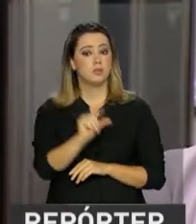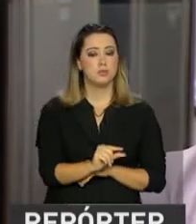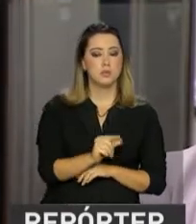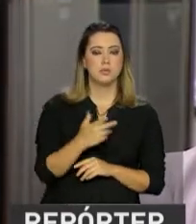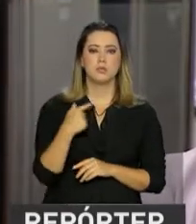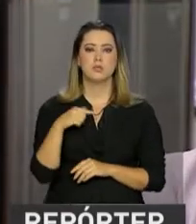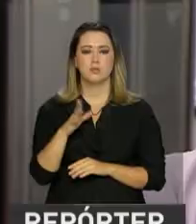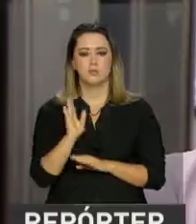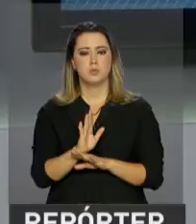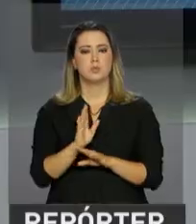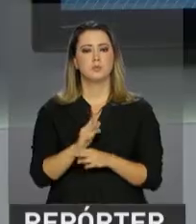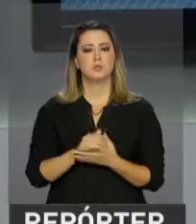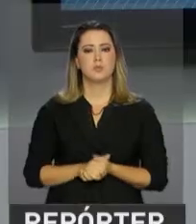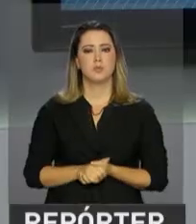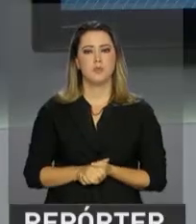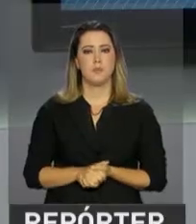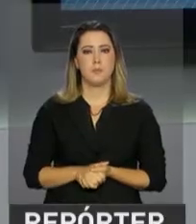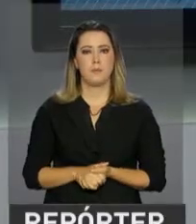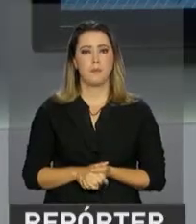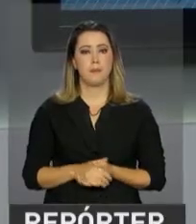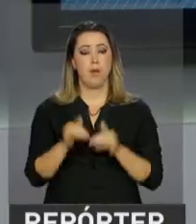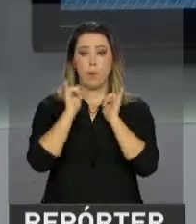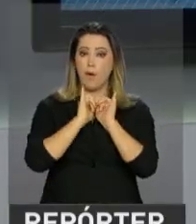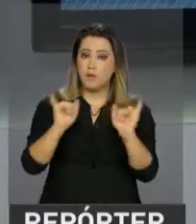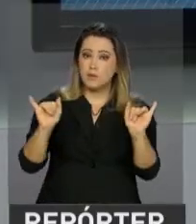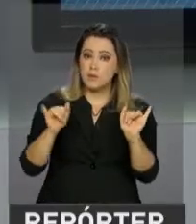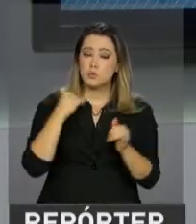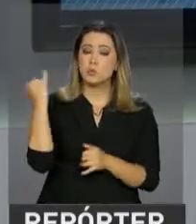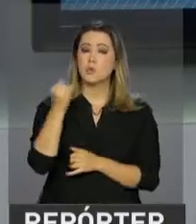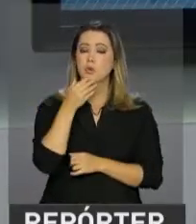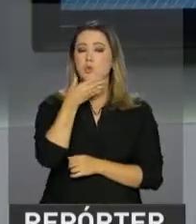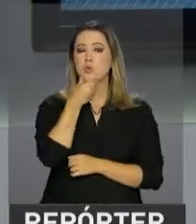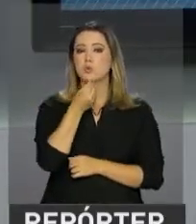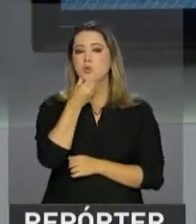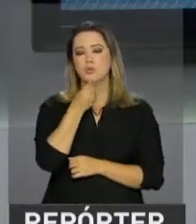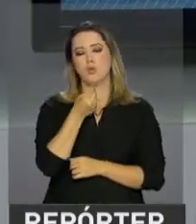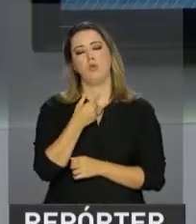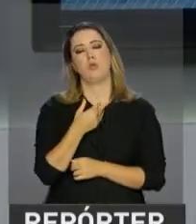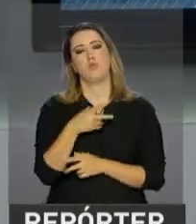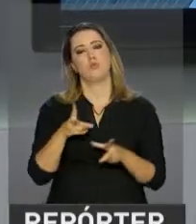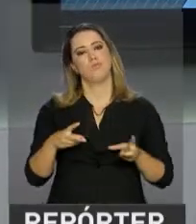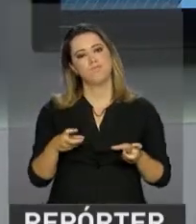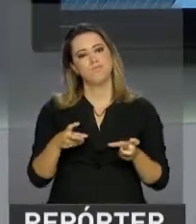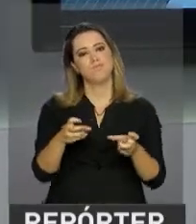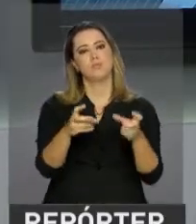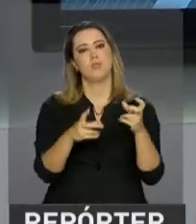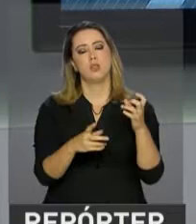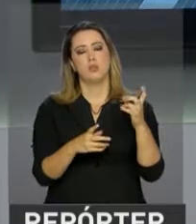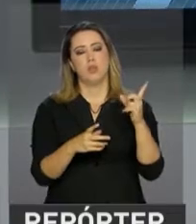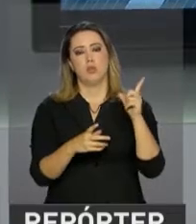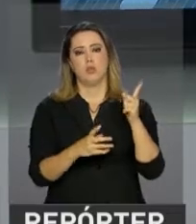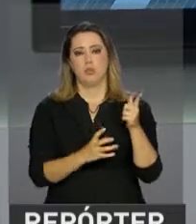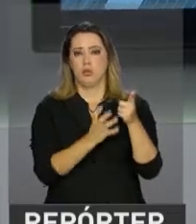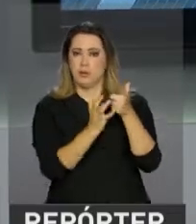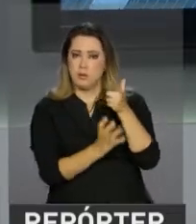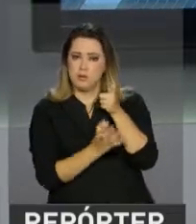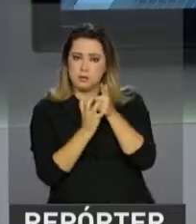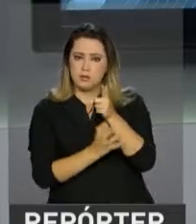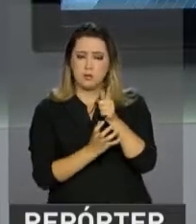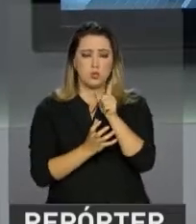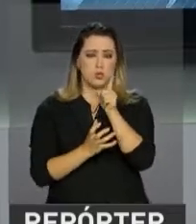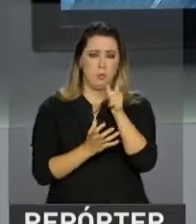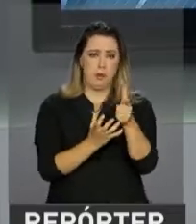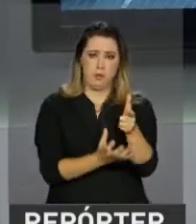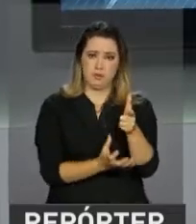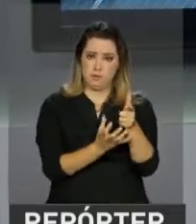acaba afetando assim um recado importante para os homens o câncer de próstata é o foco de mais uma edição da campanha